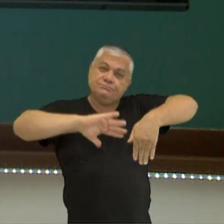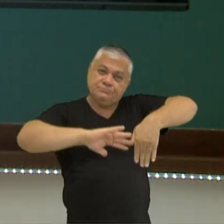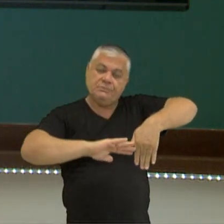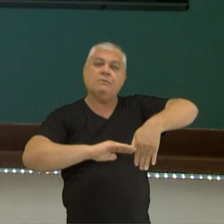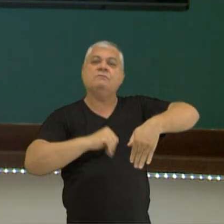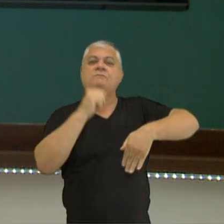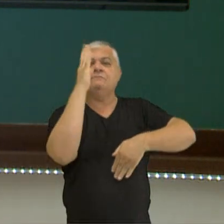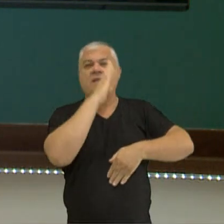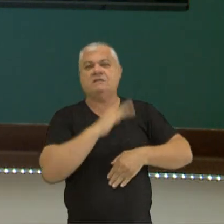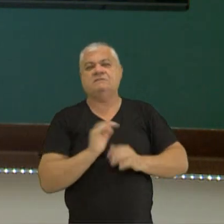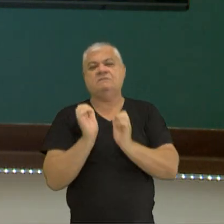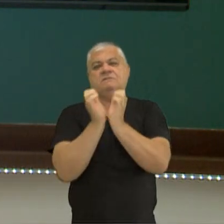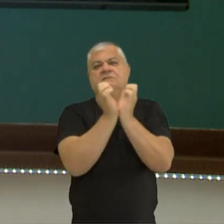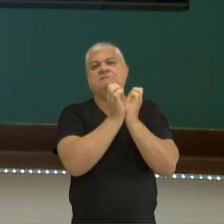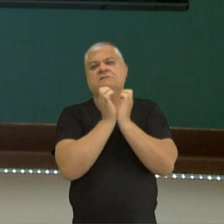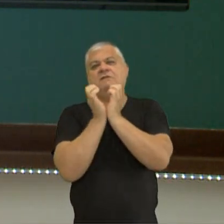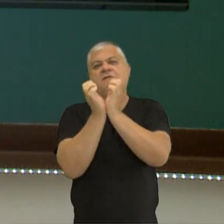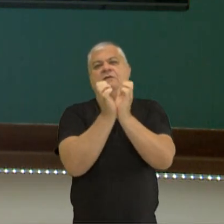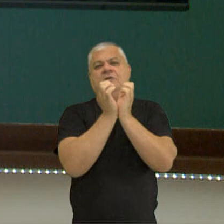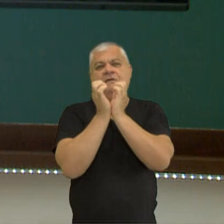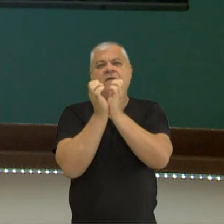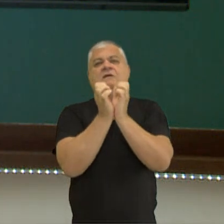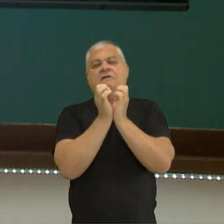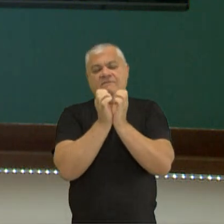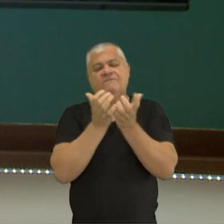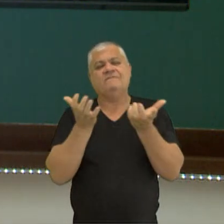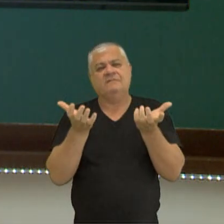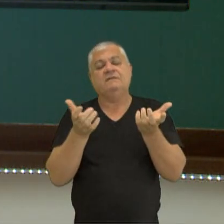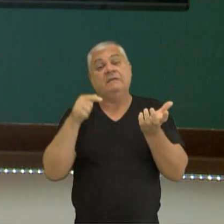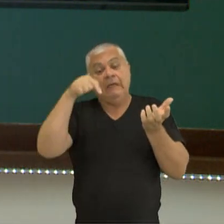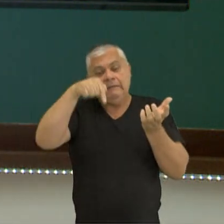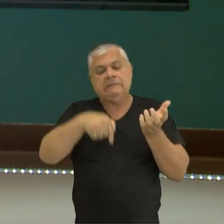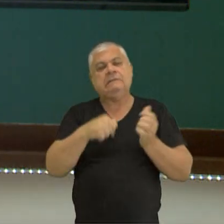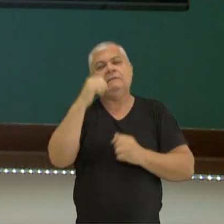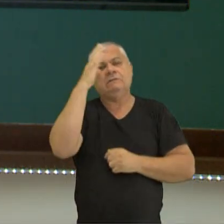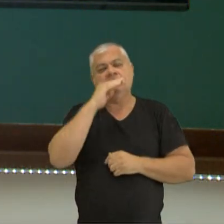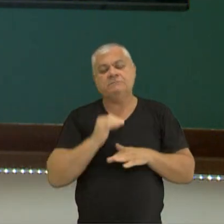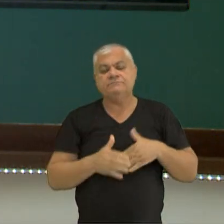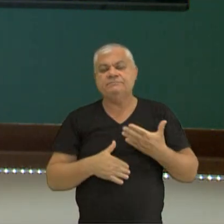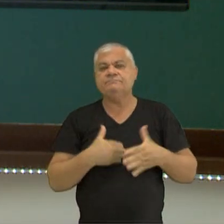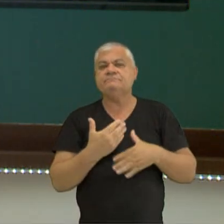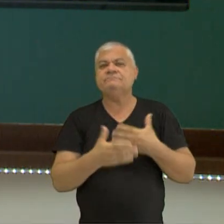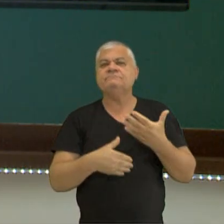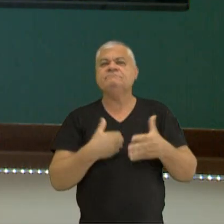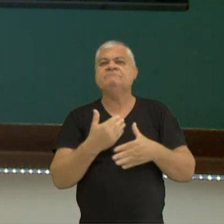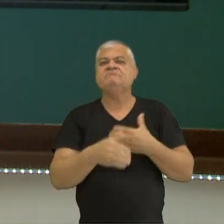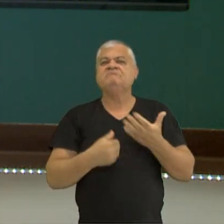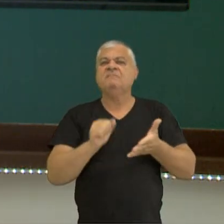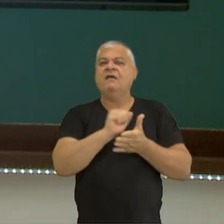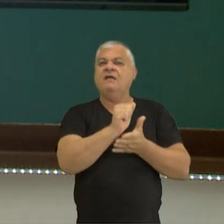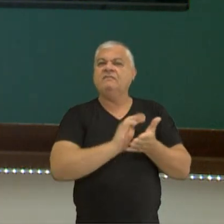brasileiro como escravos, escravizados na verdade, e que aqui desenvolveram